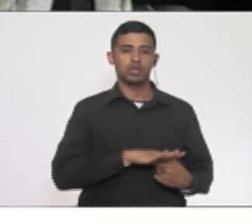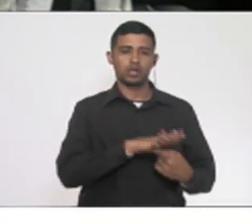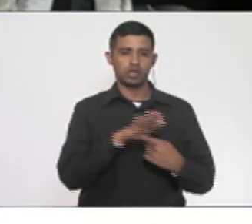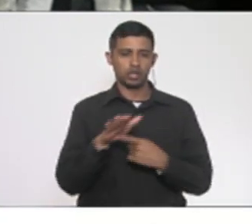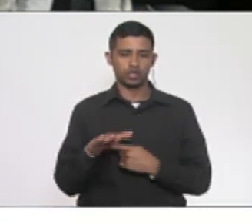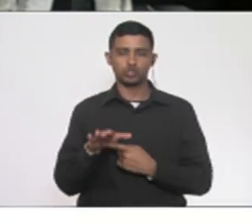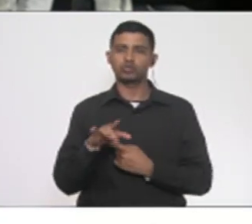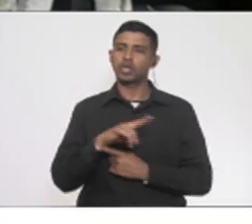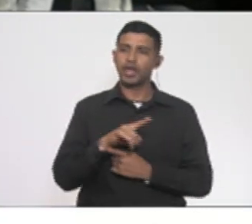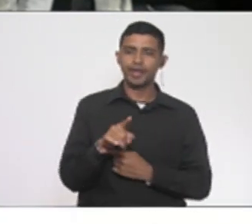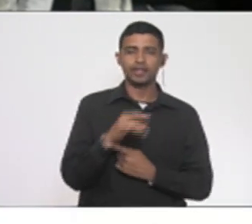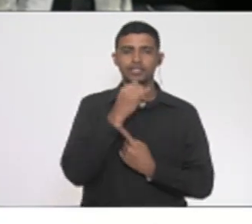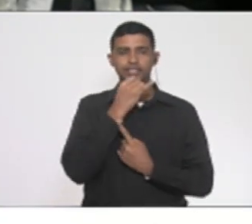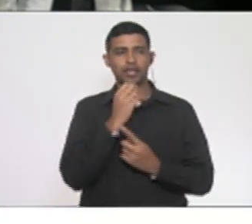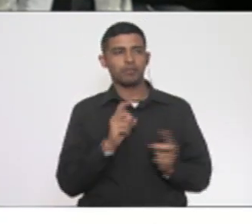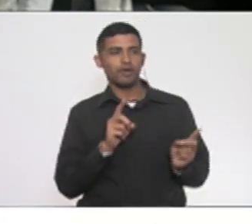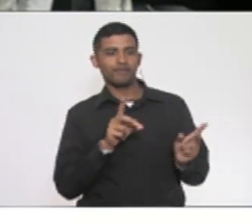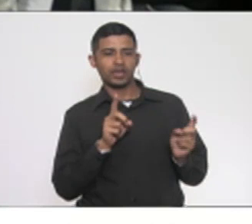vendendo e comprando